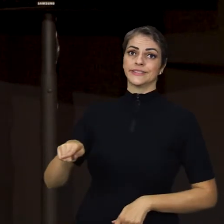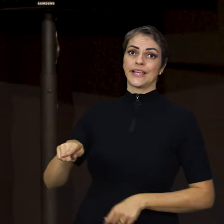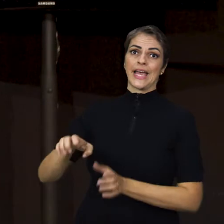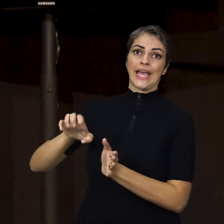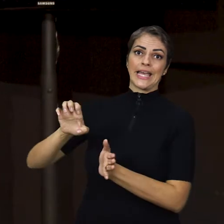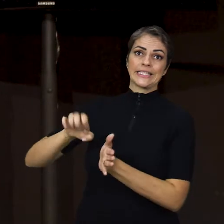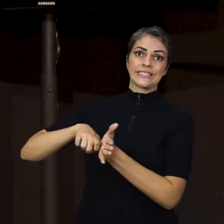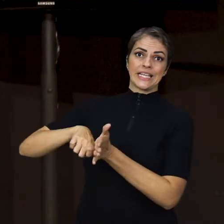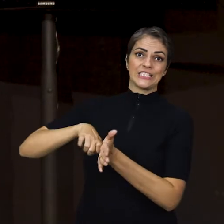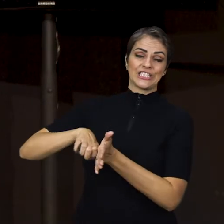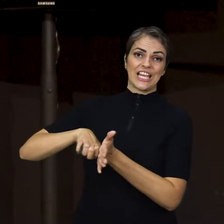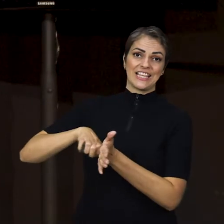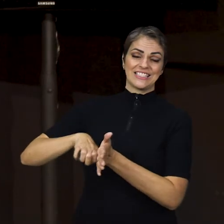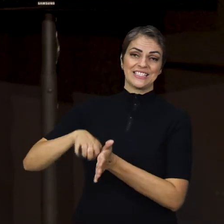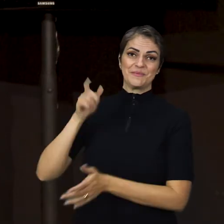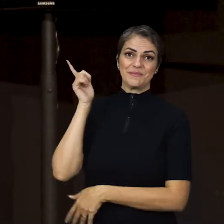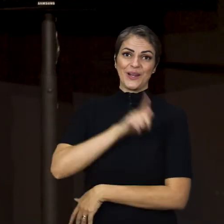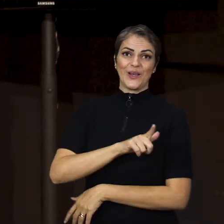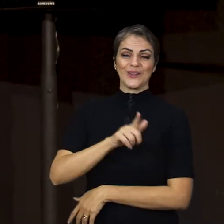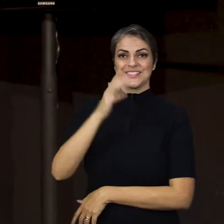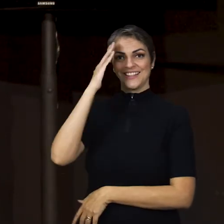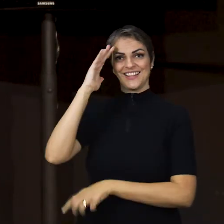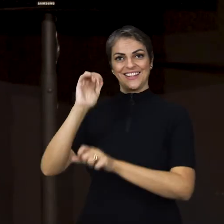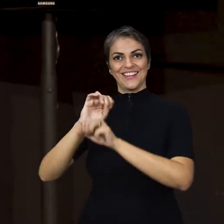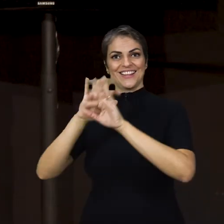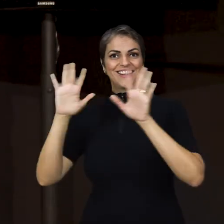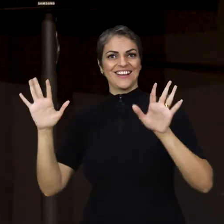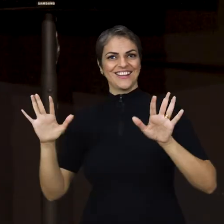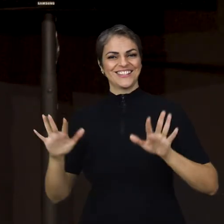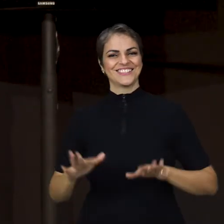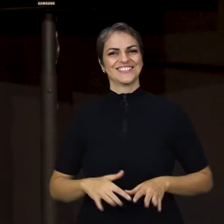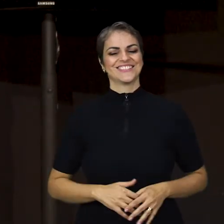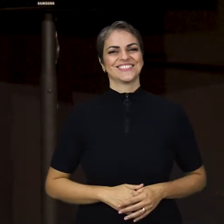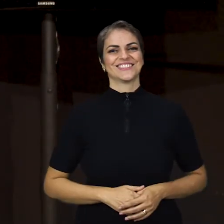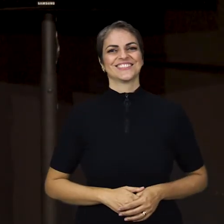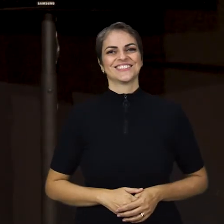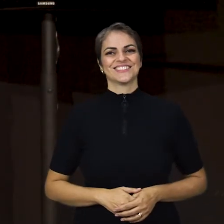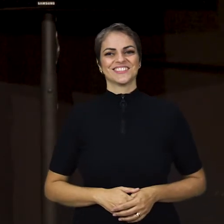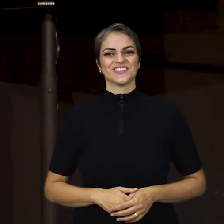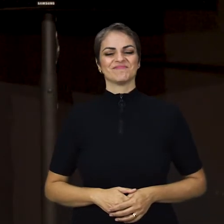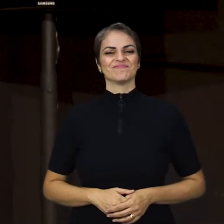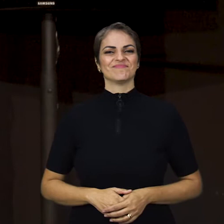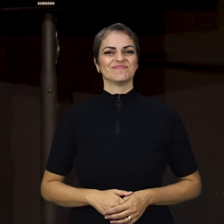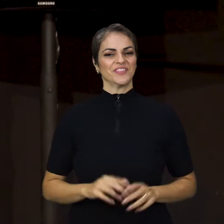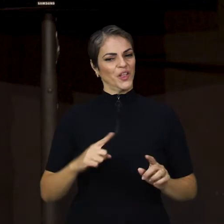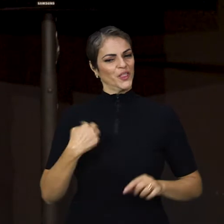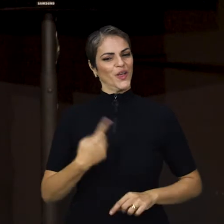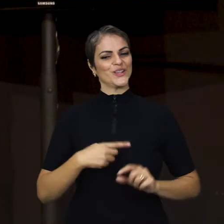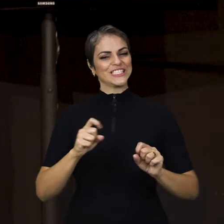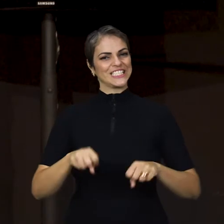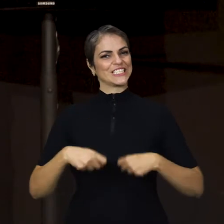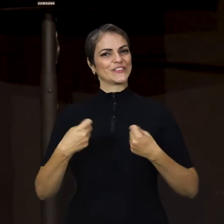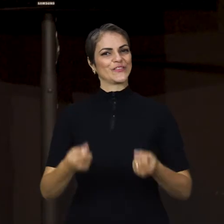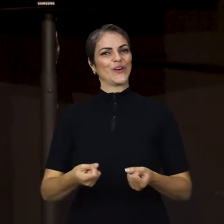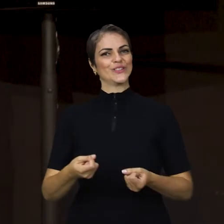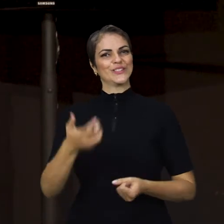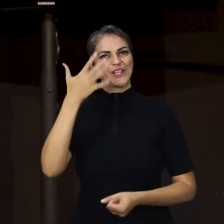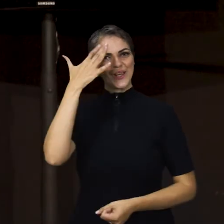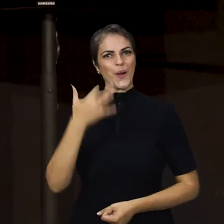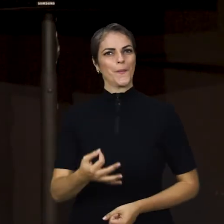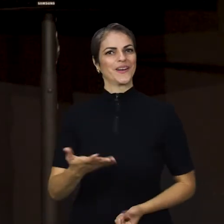nos ajudarem, então, ao nosso esforço hermenêutico, ao nosso esforço de interpretação.